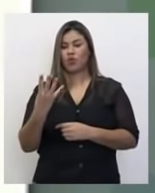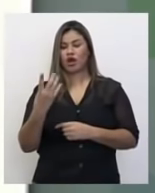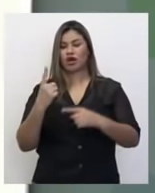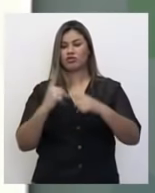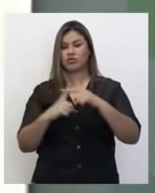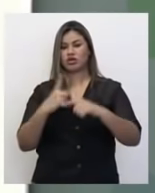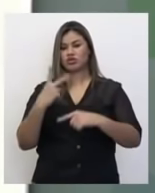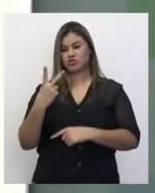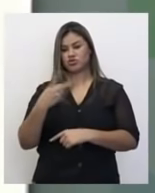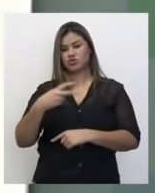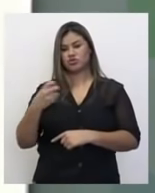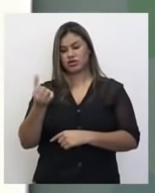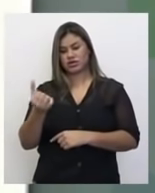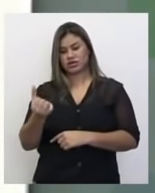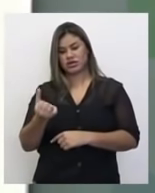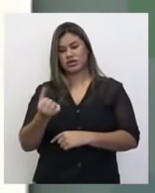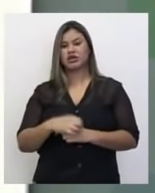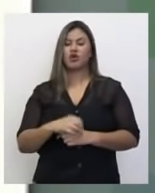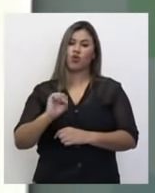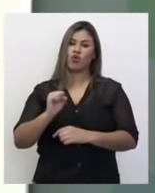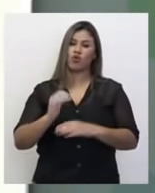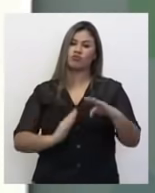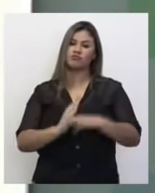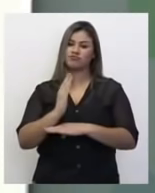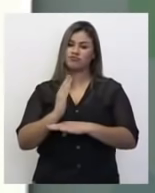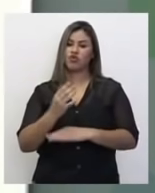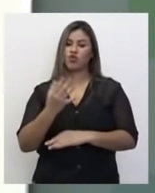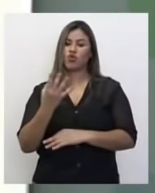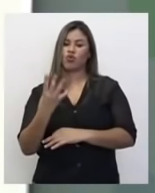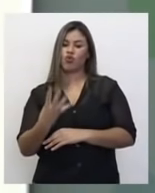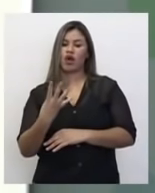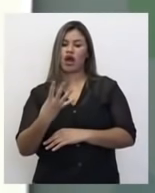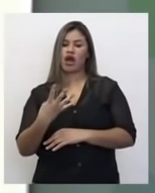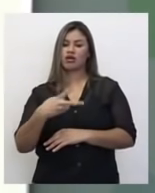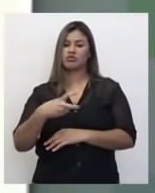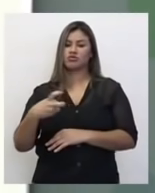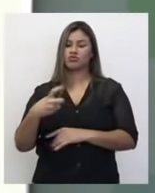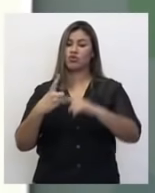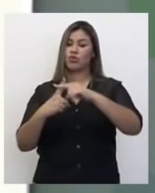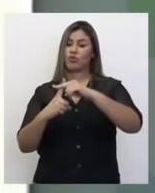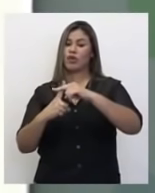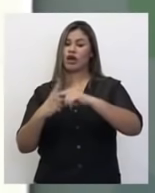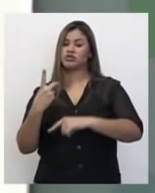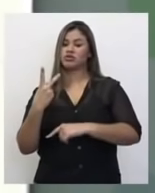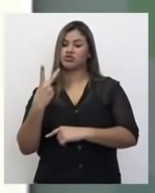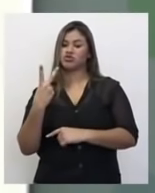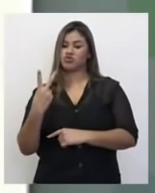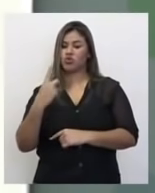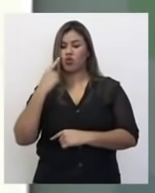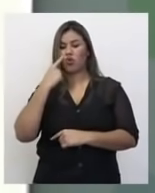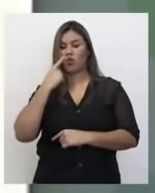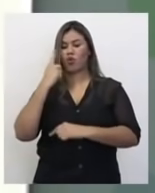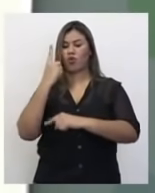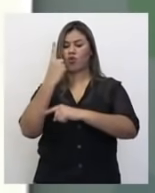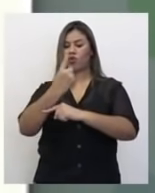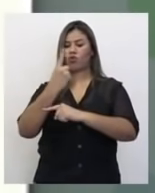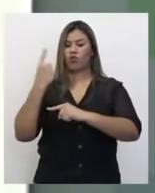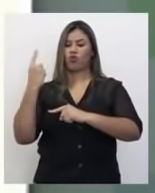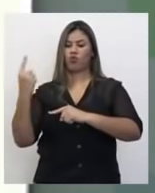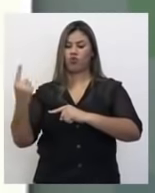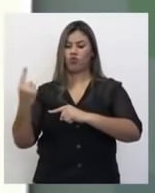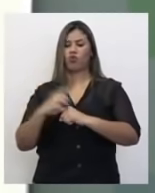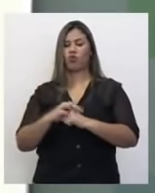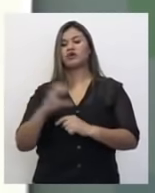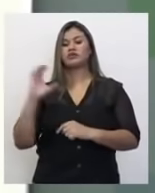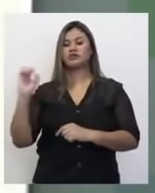oito já passou, né? Então 4 e 2. Então eu vou colocar um aqui e um aqui. 0 0